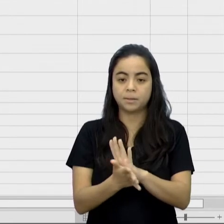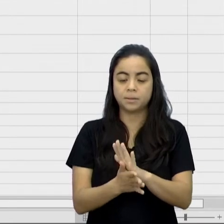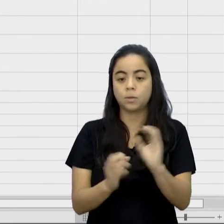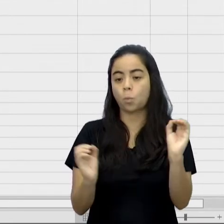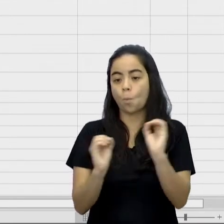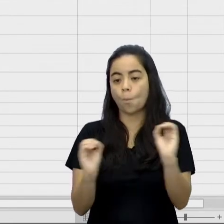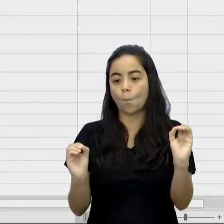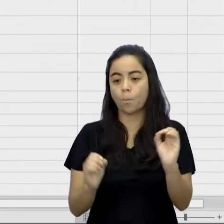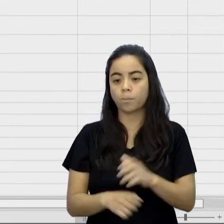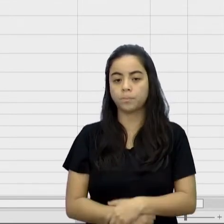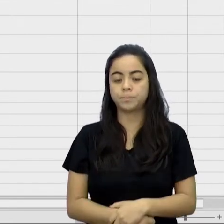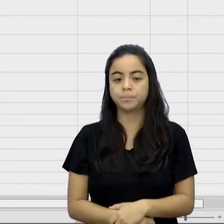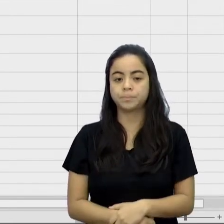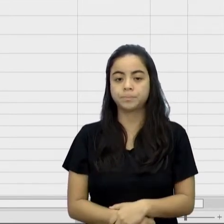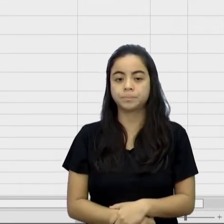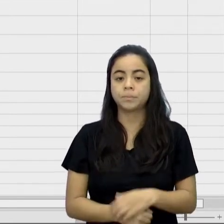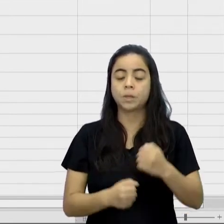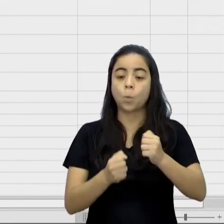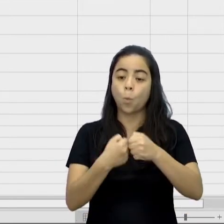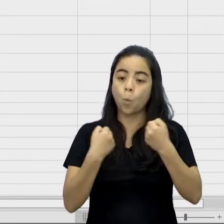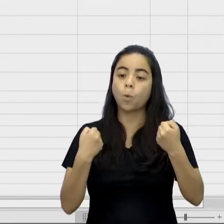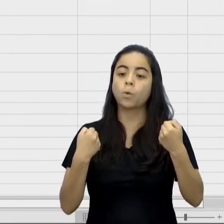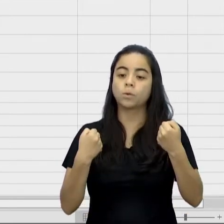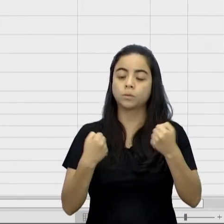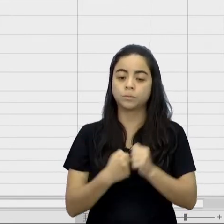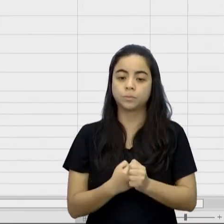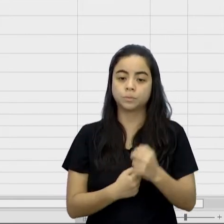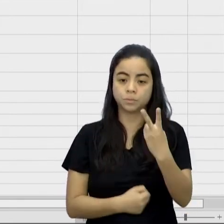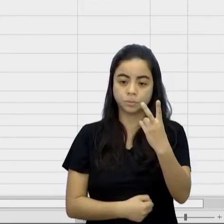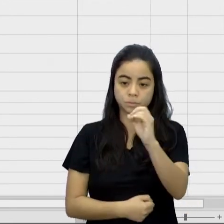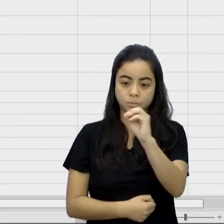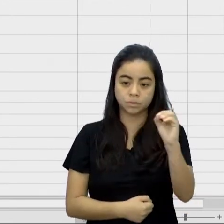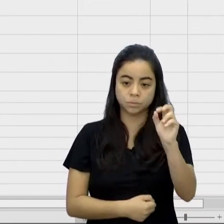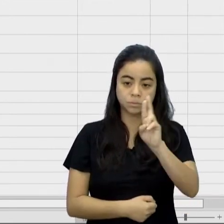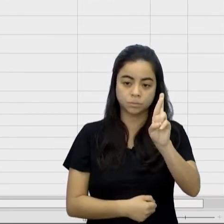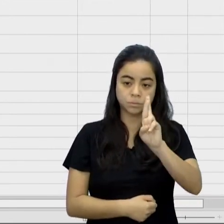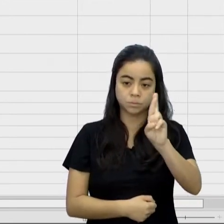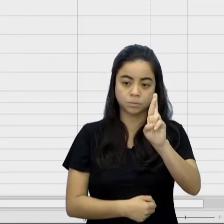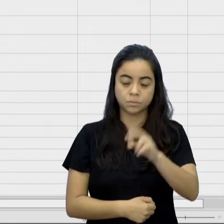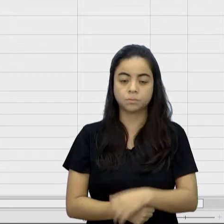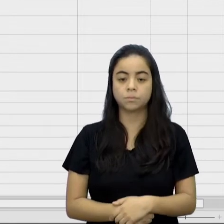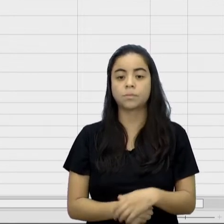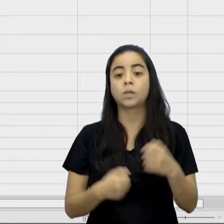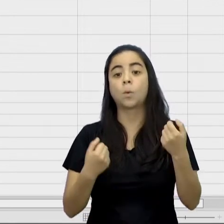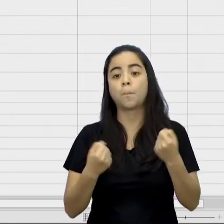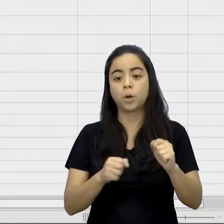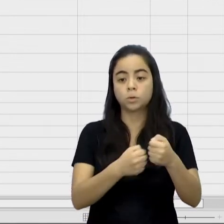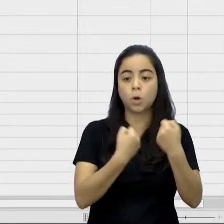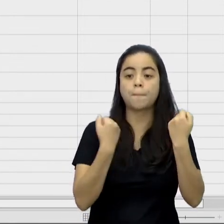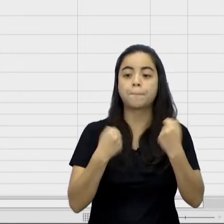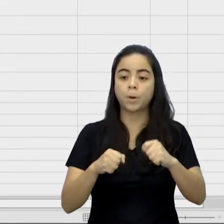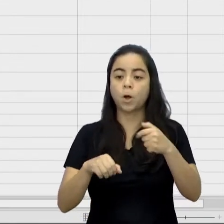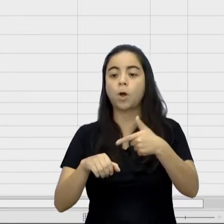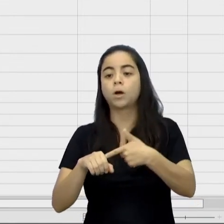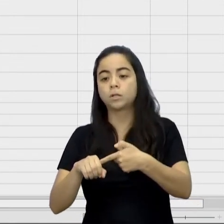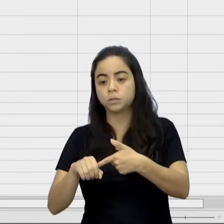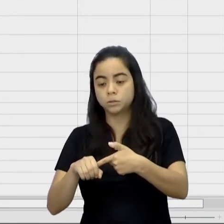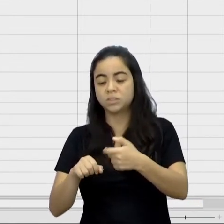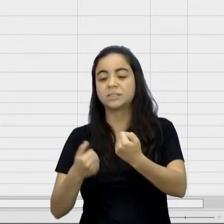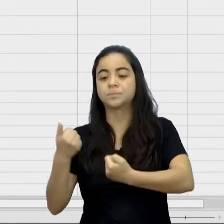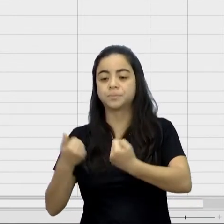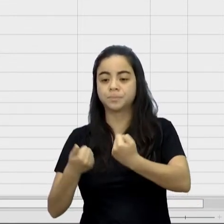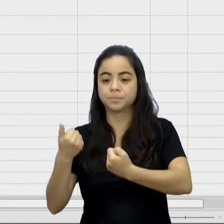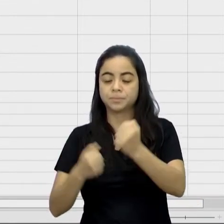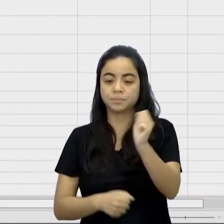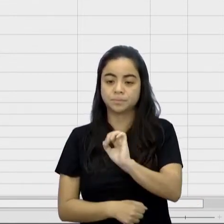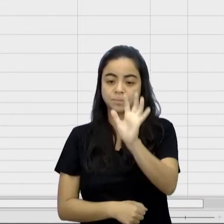zero. Condução. Condução dá uns R$200 de transporte. Pode ser aí o transporte público, pode ser gasolina, que tá cara,